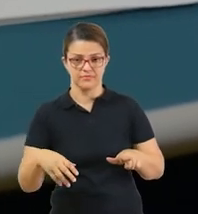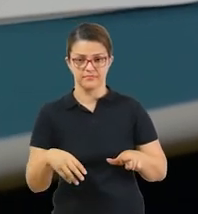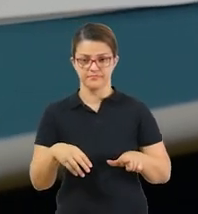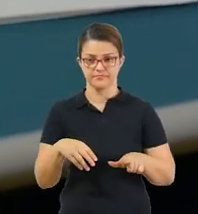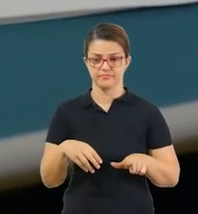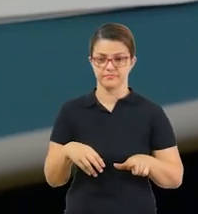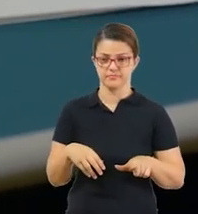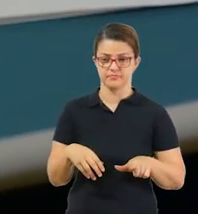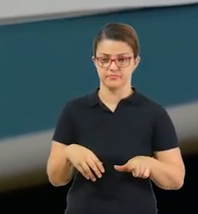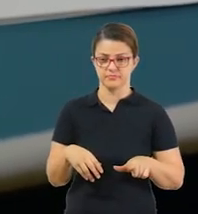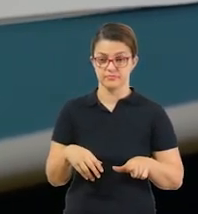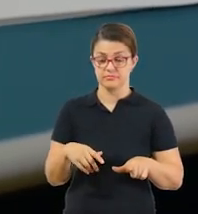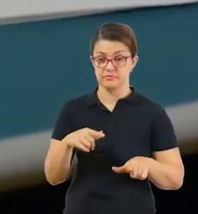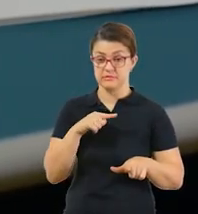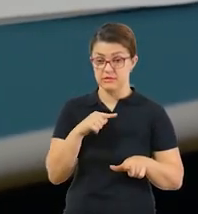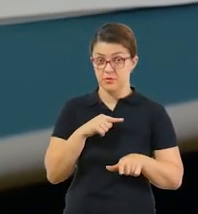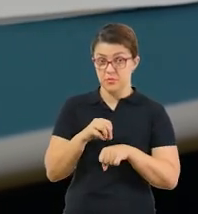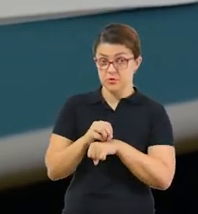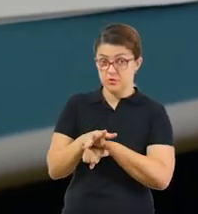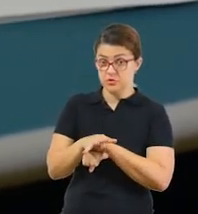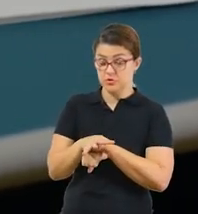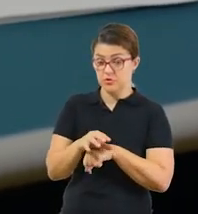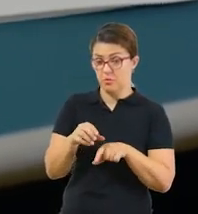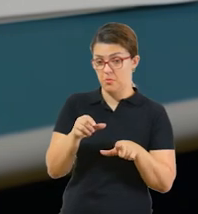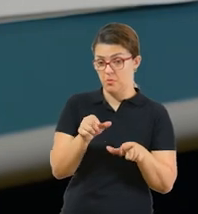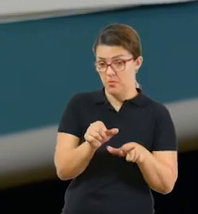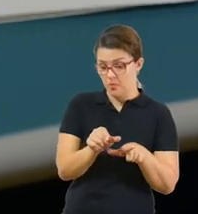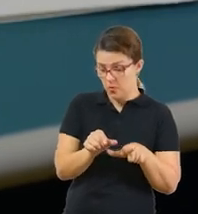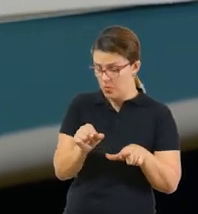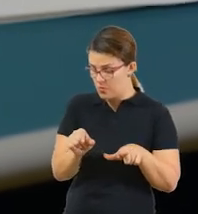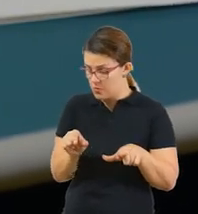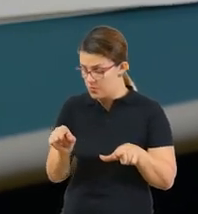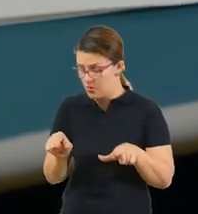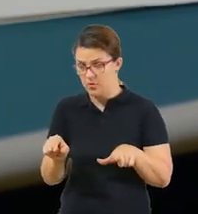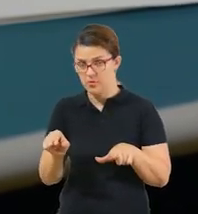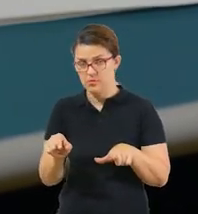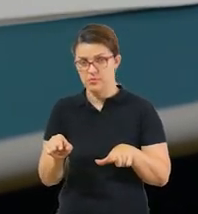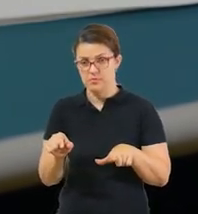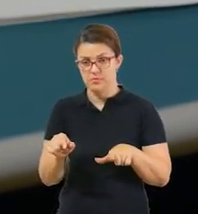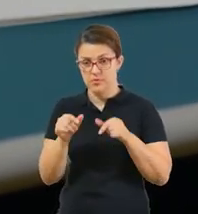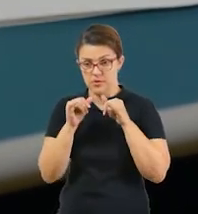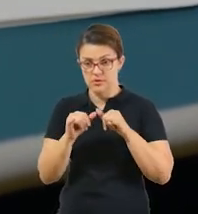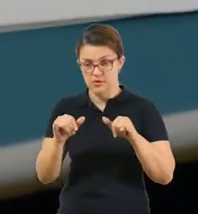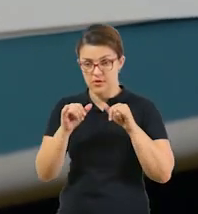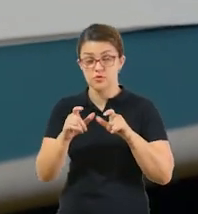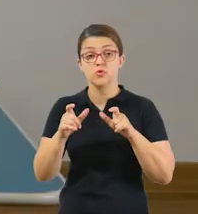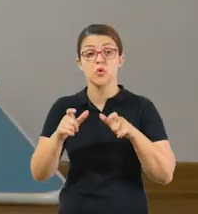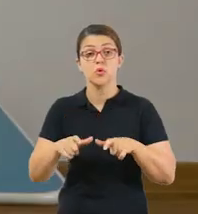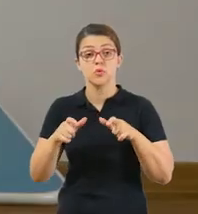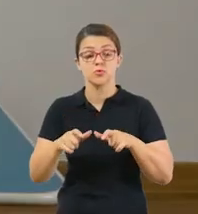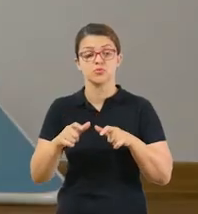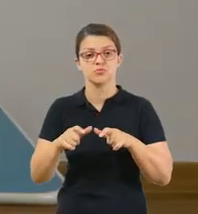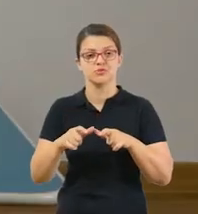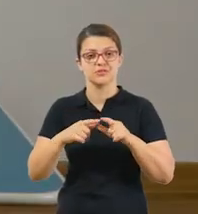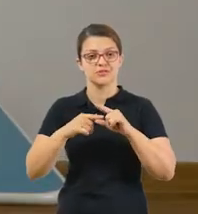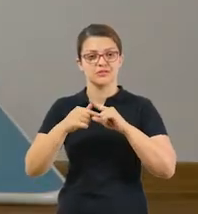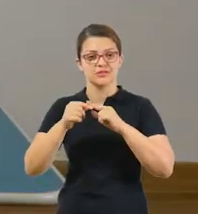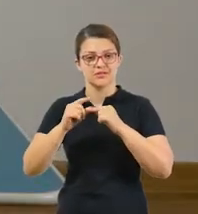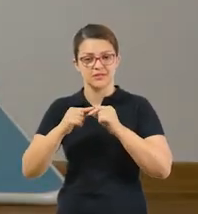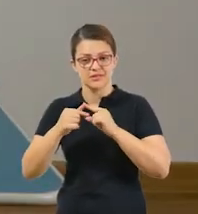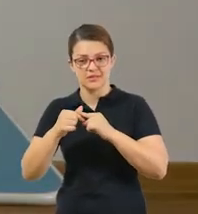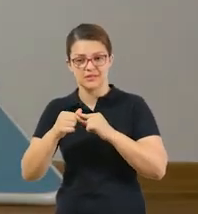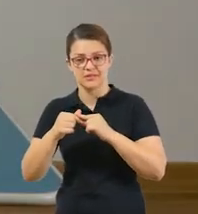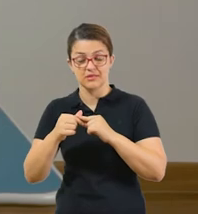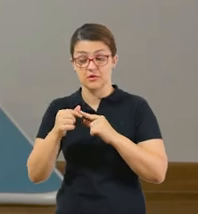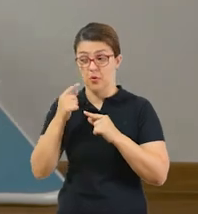é a própria chegada, tá? Aí tem algumas dicas aqui, algumas mensagens, onde aparece a estrelinha,